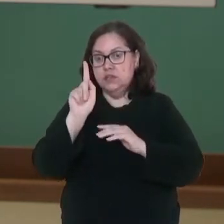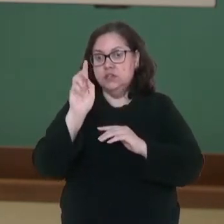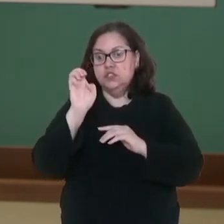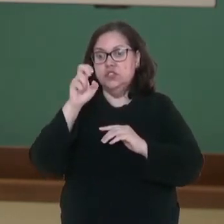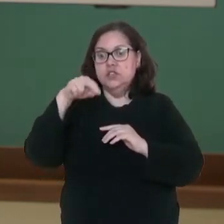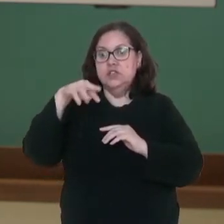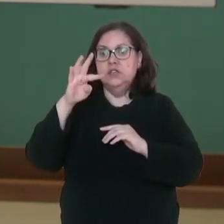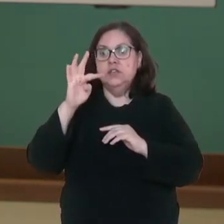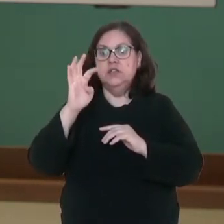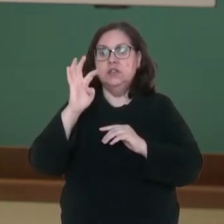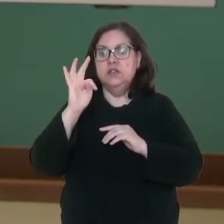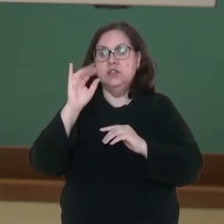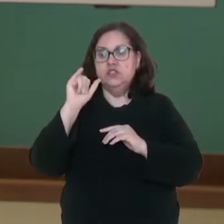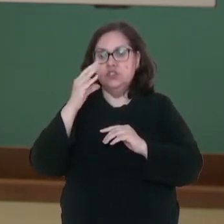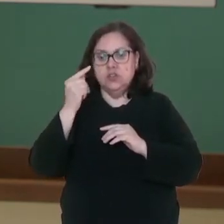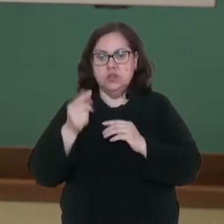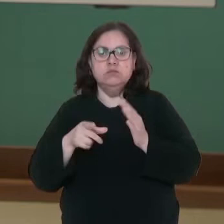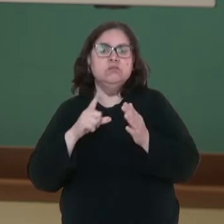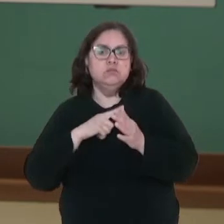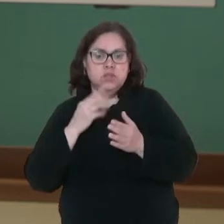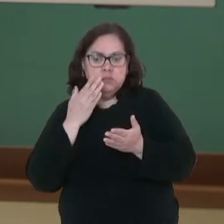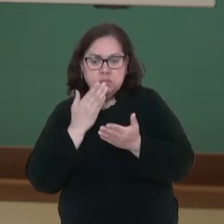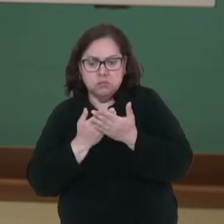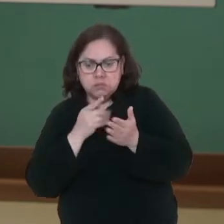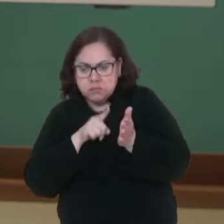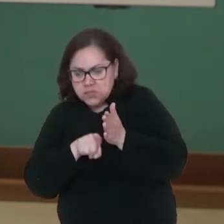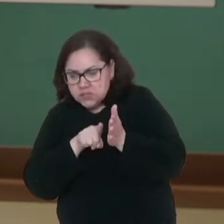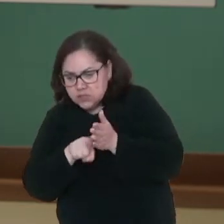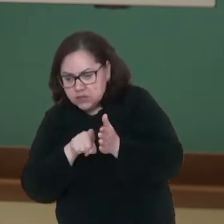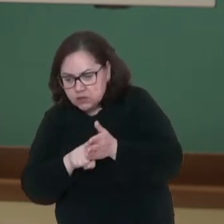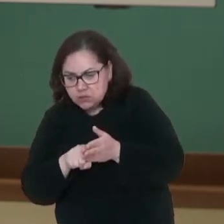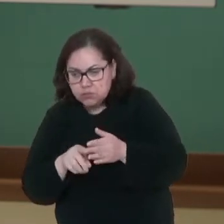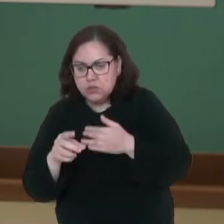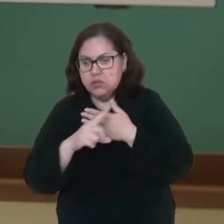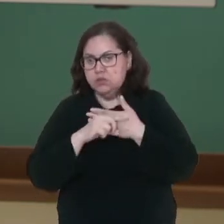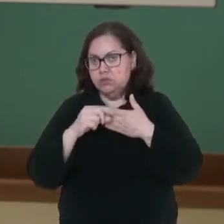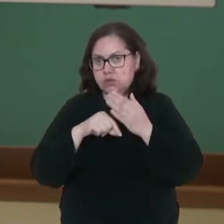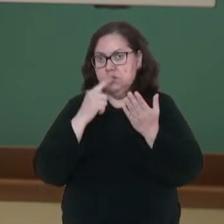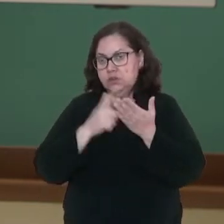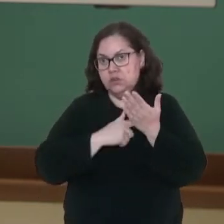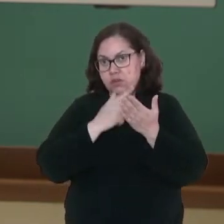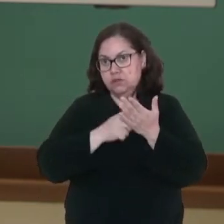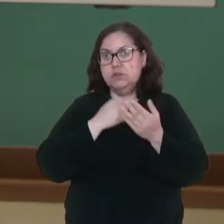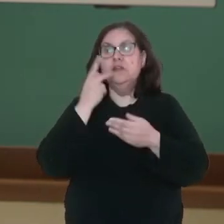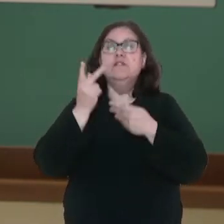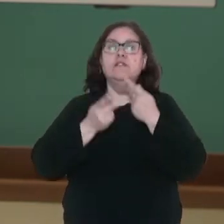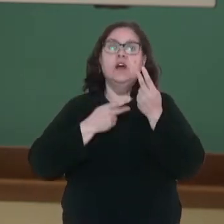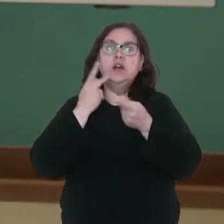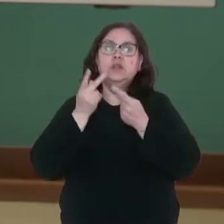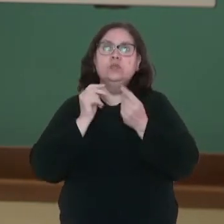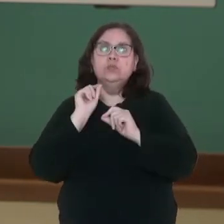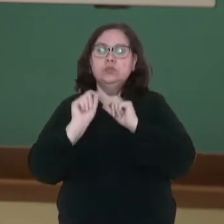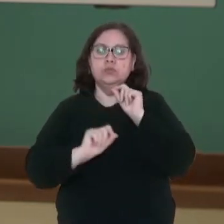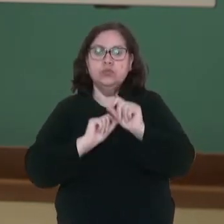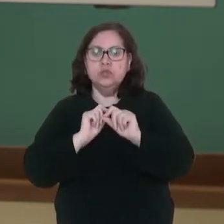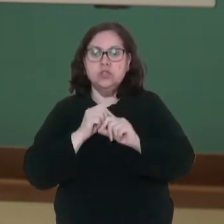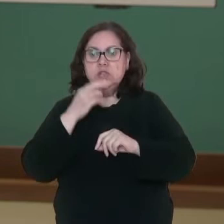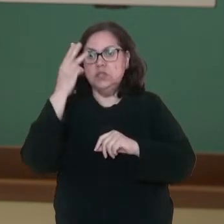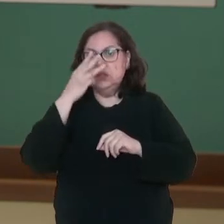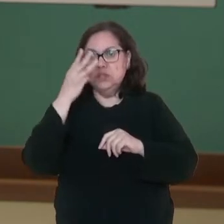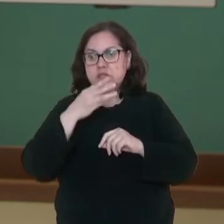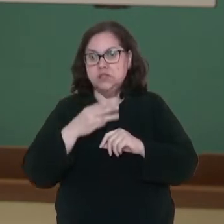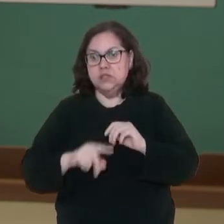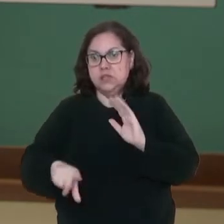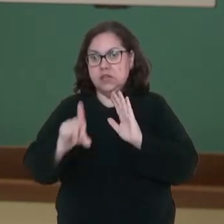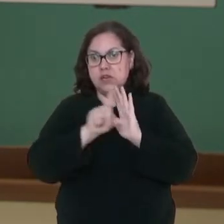assim, existem pesquisadores e autores de livros que falam a terceira lei de